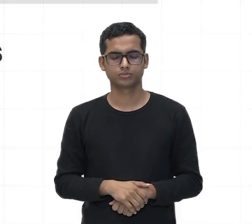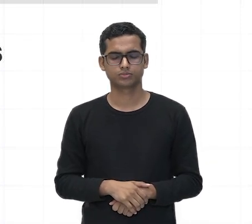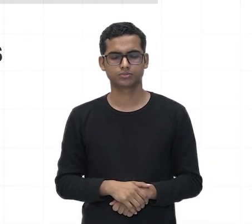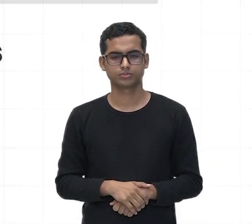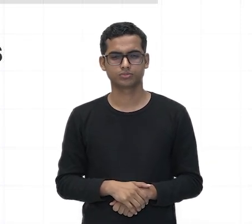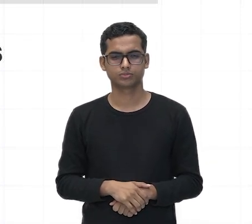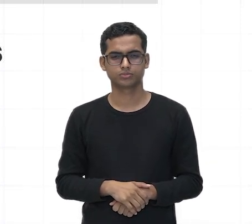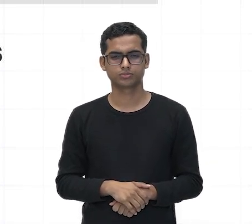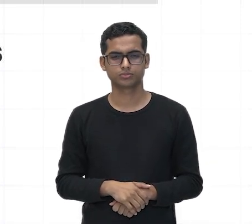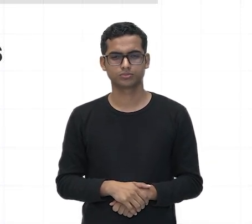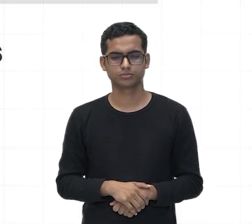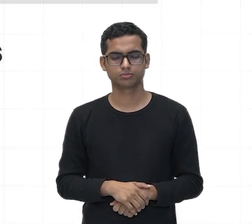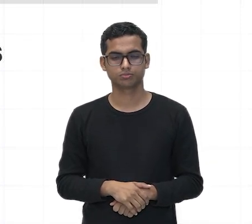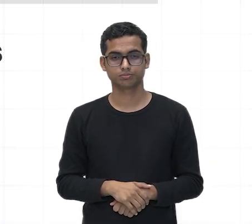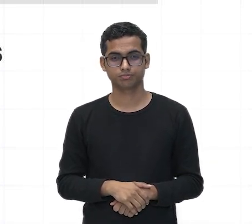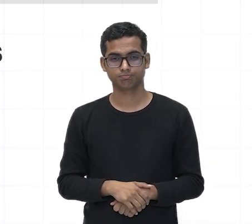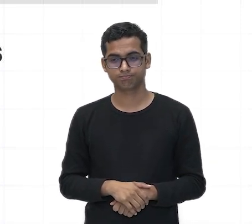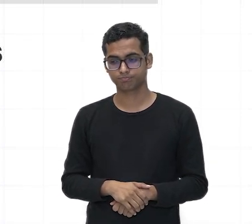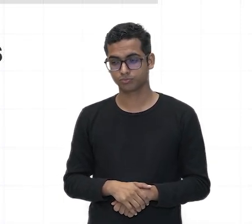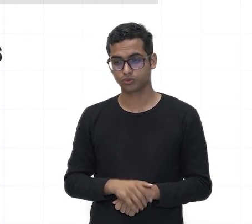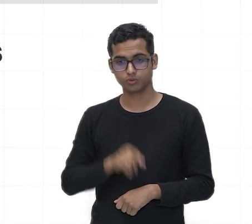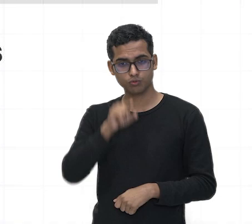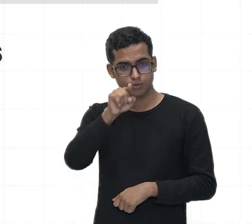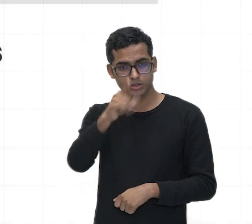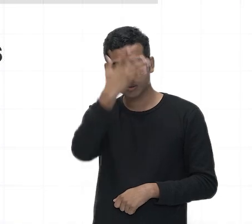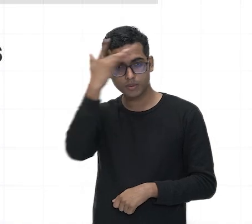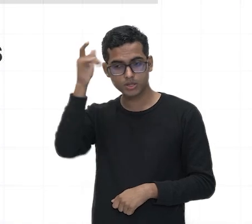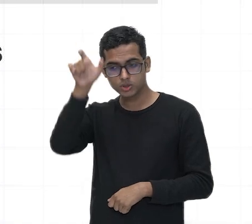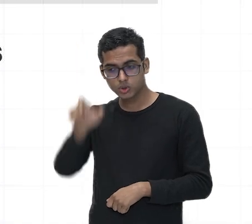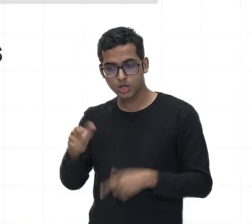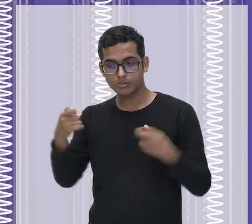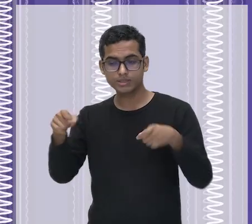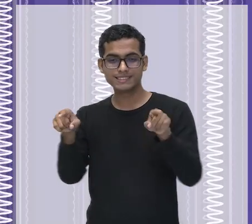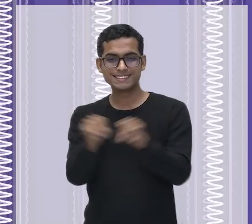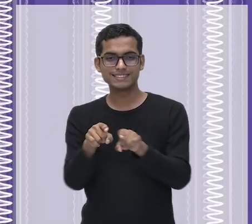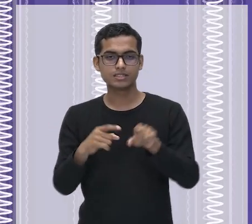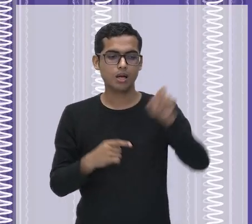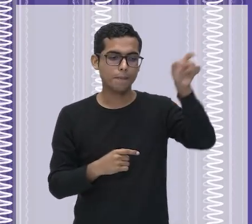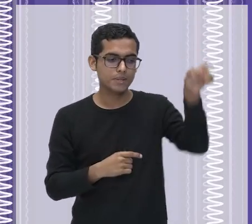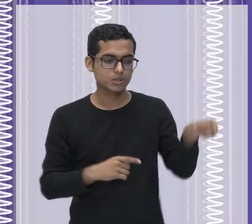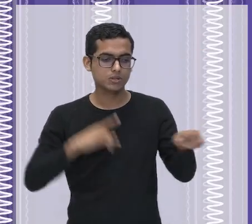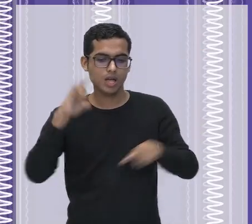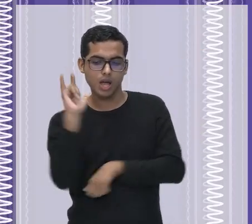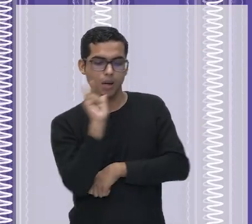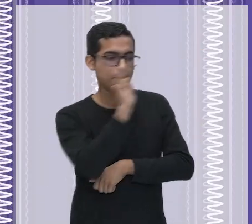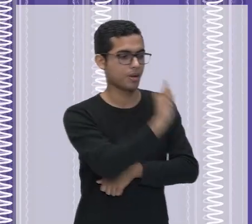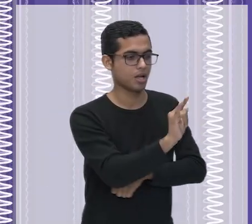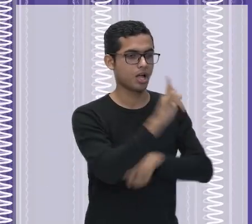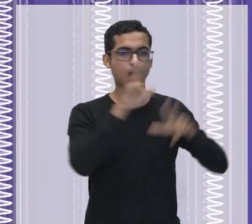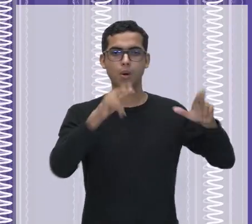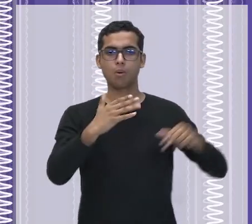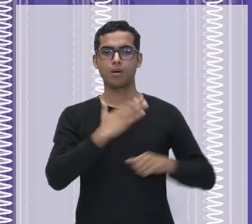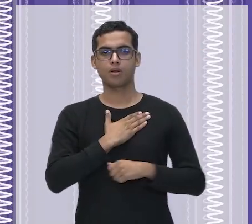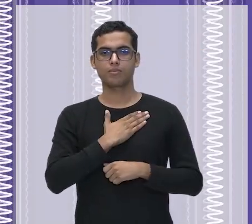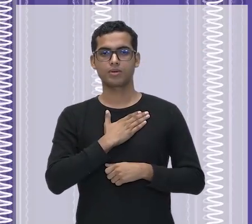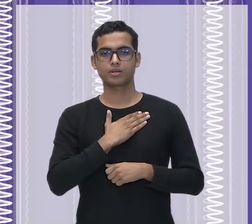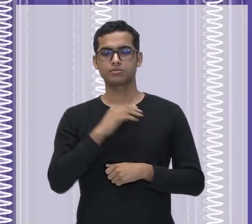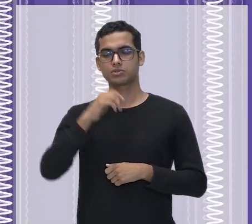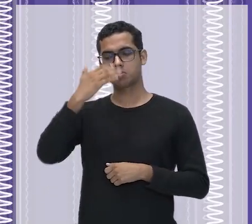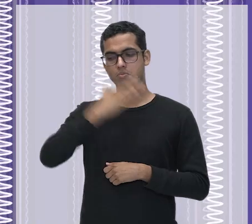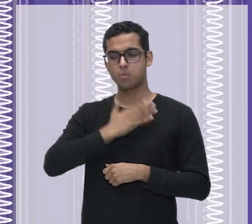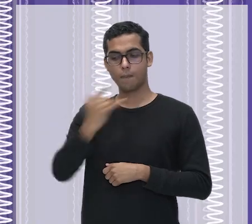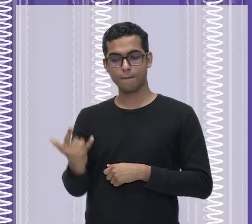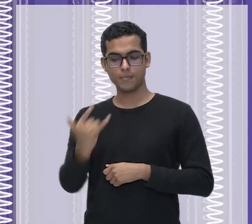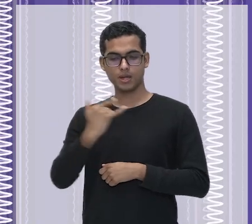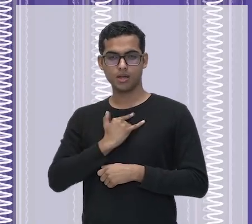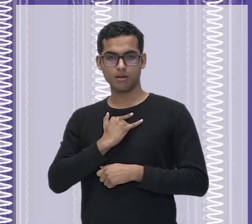Amar ao próximo como a si mesmo. Né? Se eu amo o próximo como a mim mesmo, eu não farei mal algum a ele,